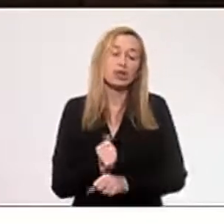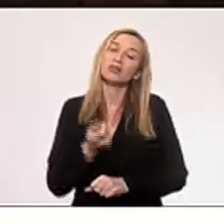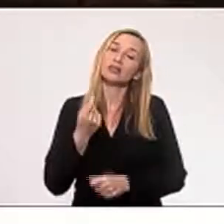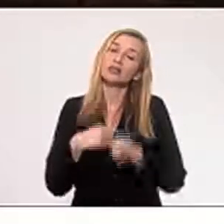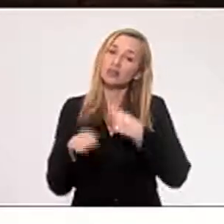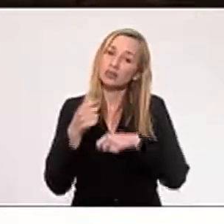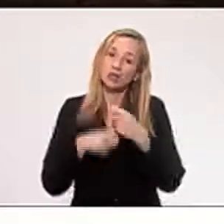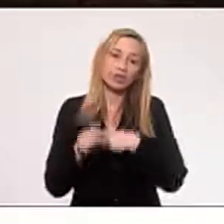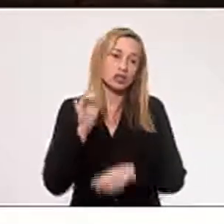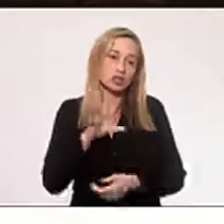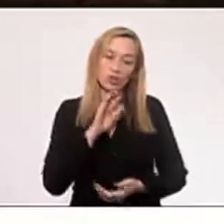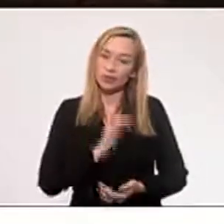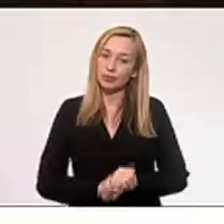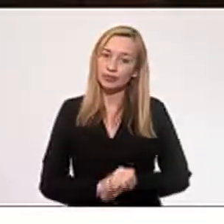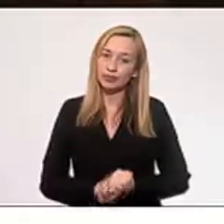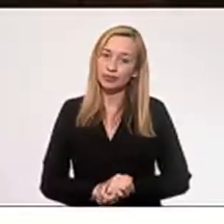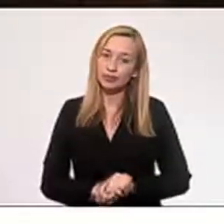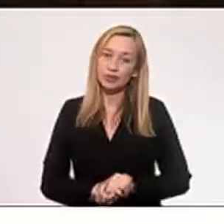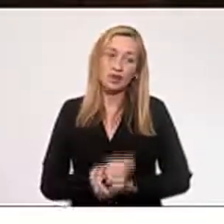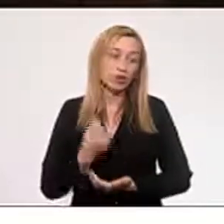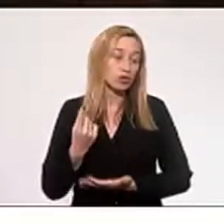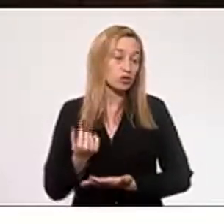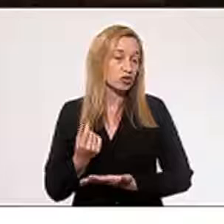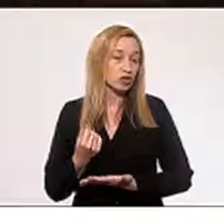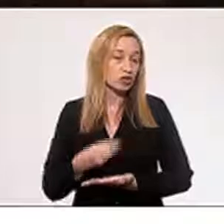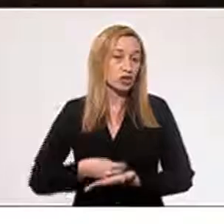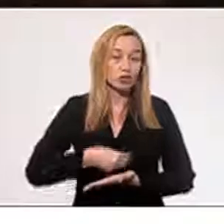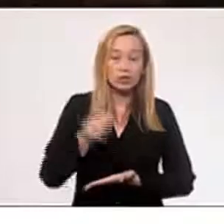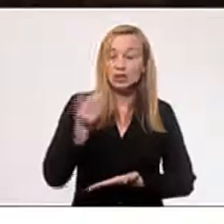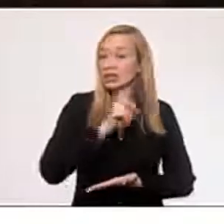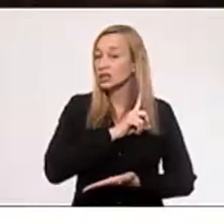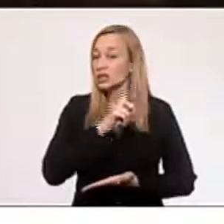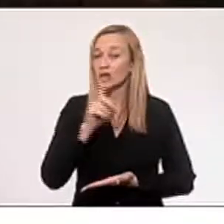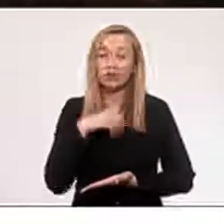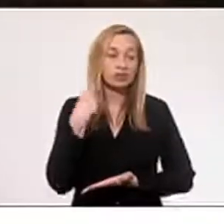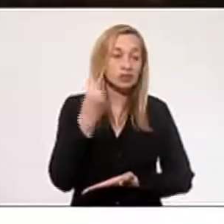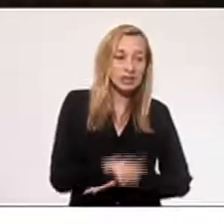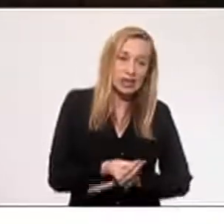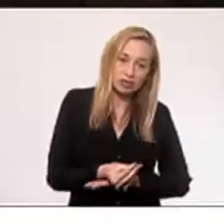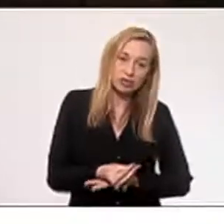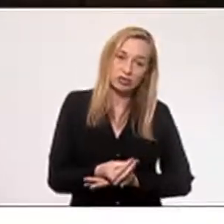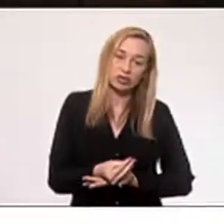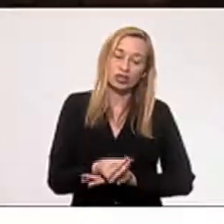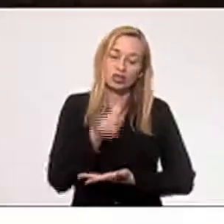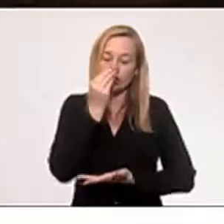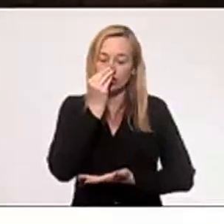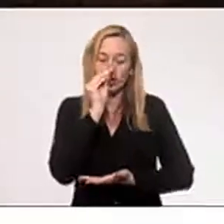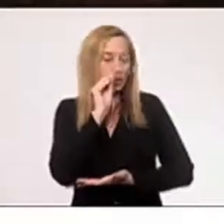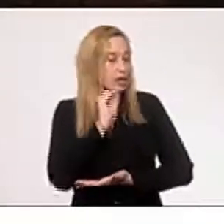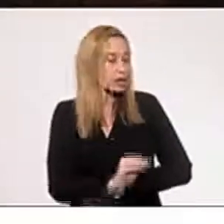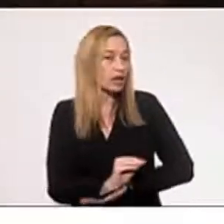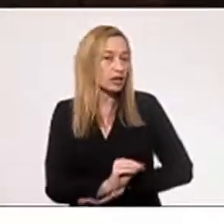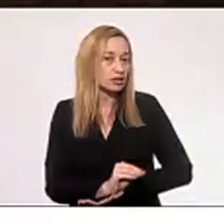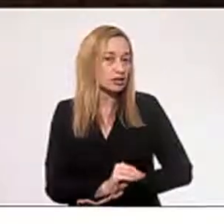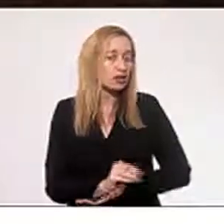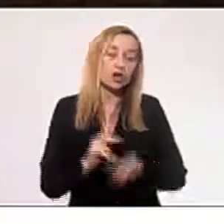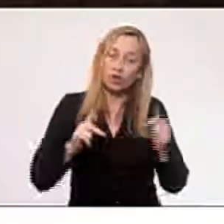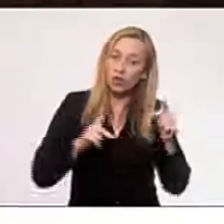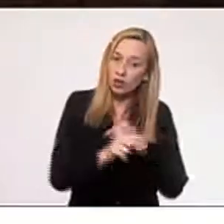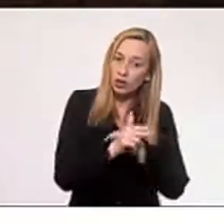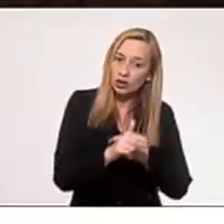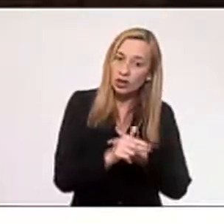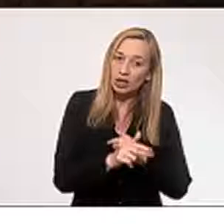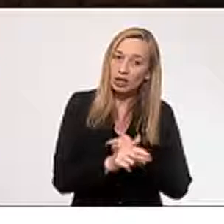universidades, dos repasses financeiros não feitos, negados, contingenciados, cortados